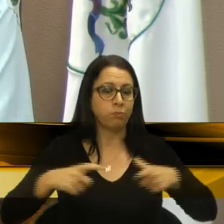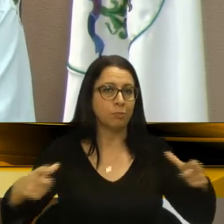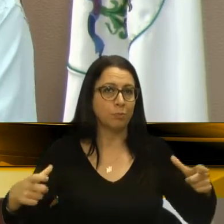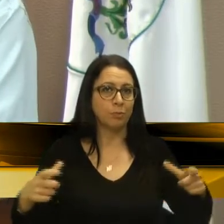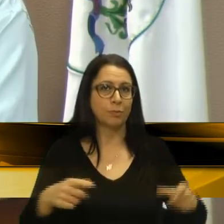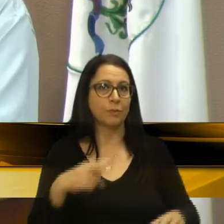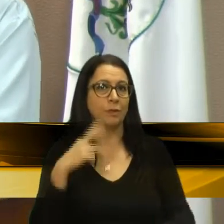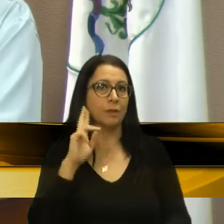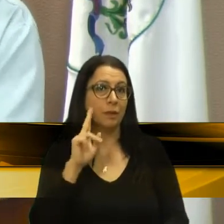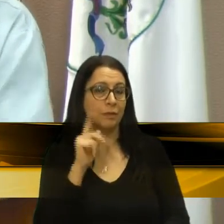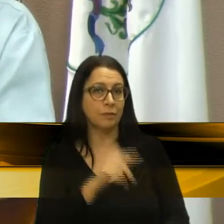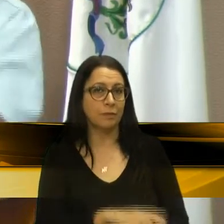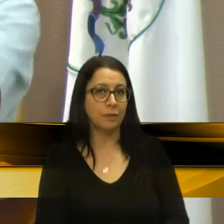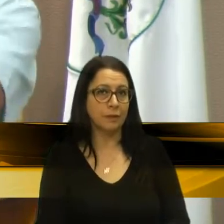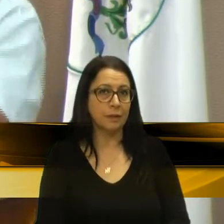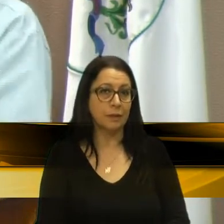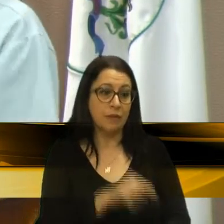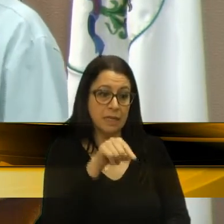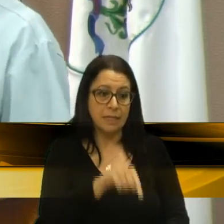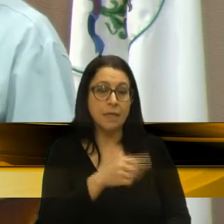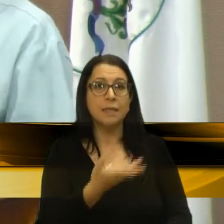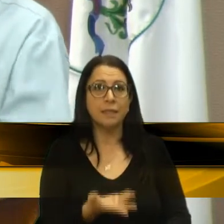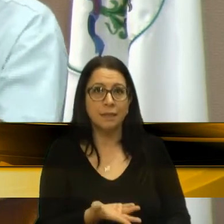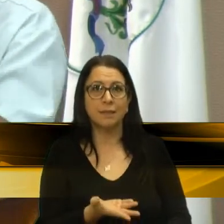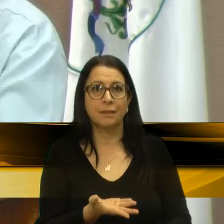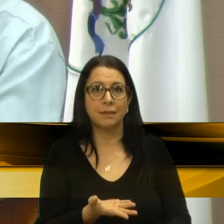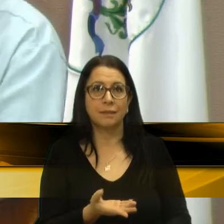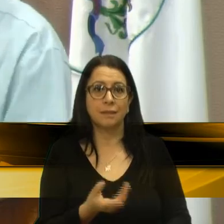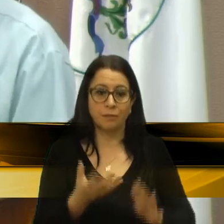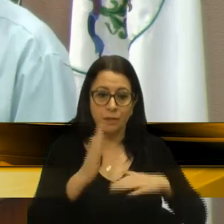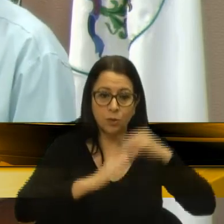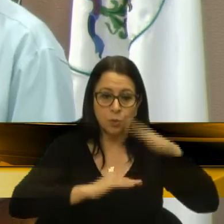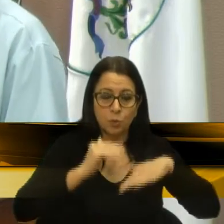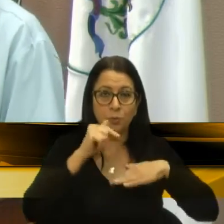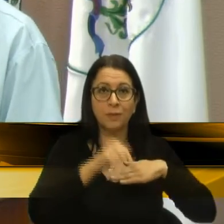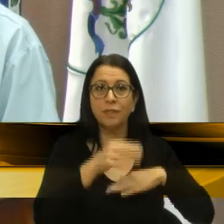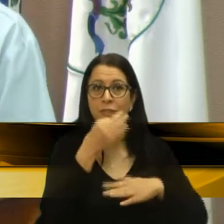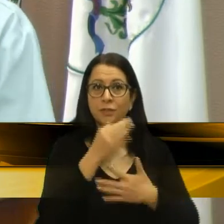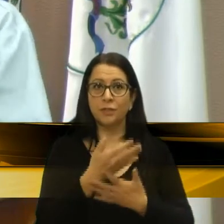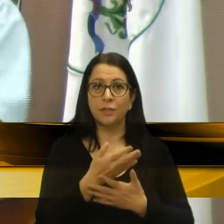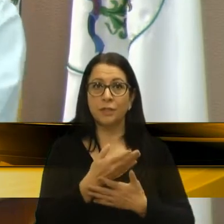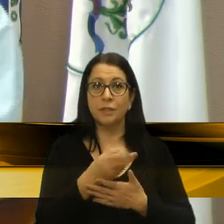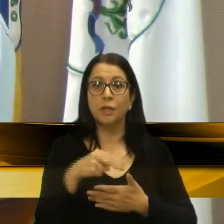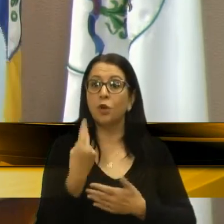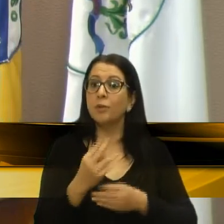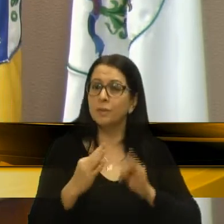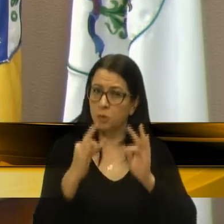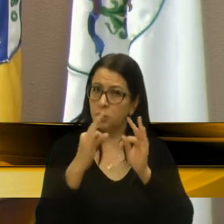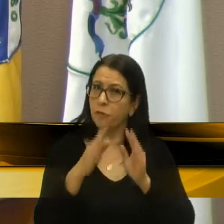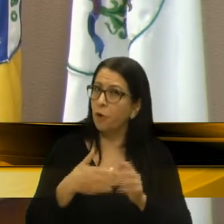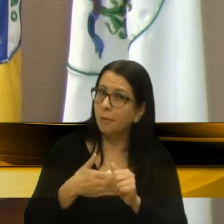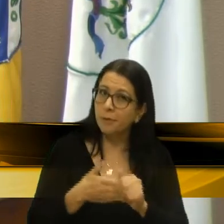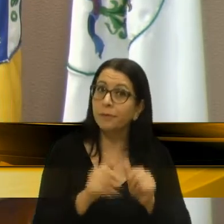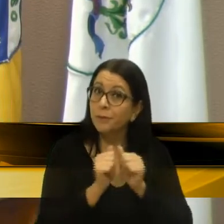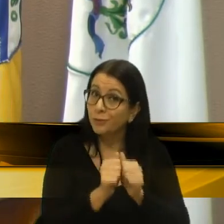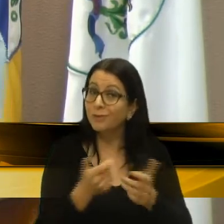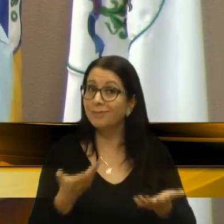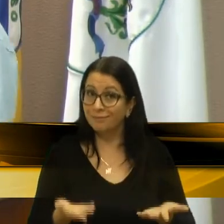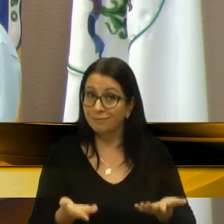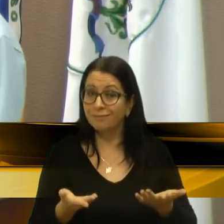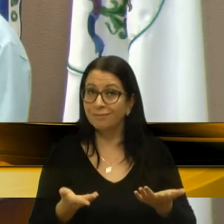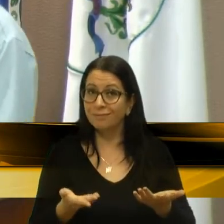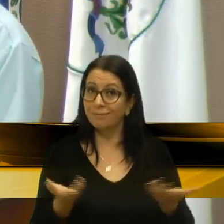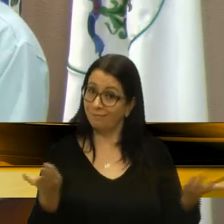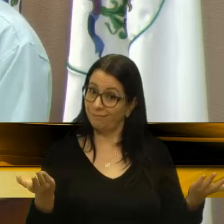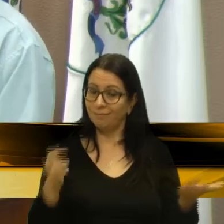oliveira e vai estar aqui vai ser construída em caxito se nossa tecnologia vai acompanhar vai vir junto com você